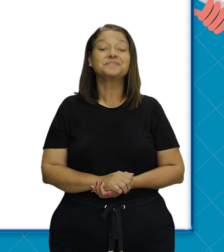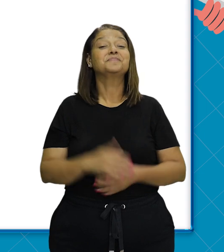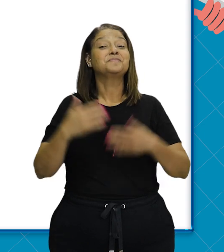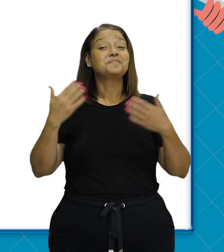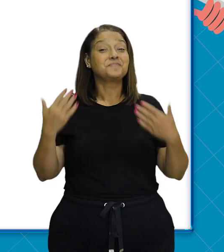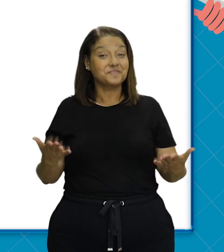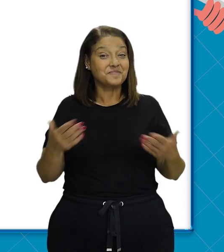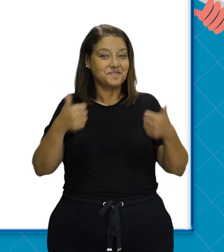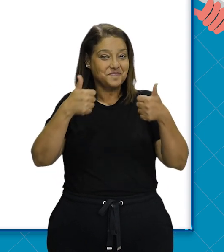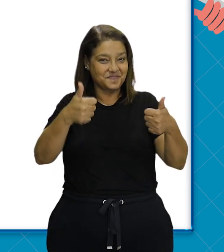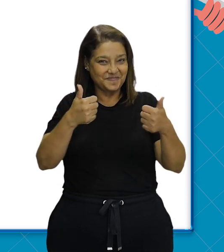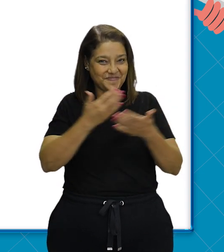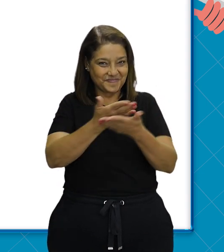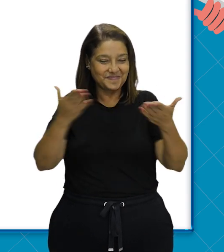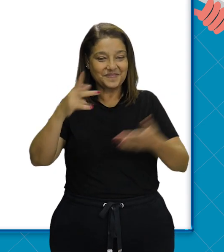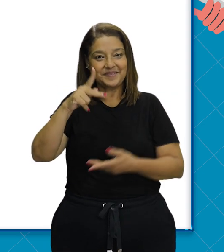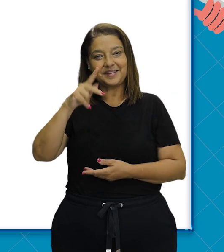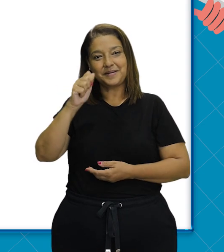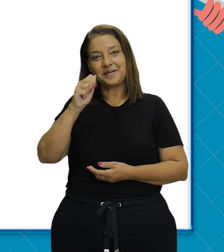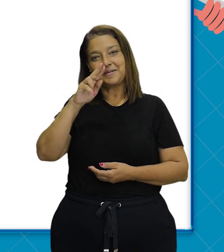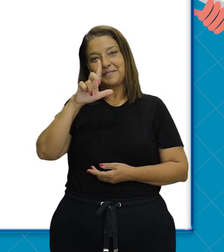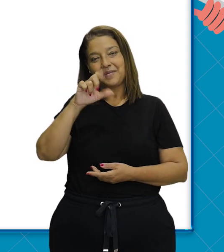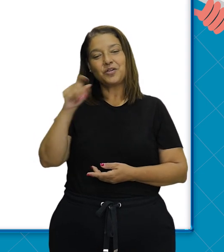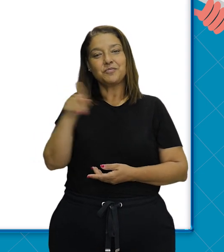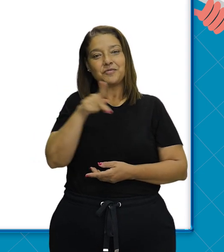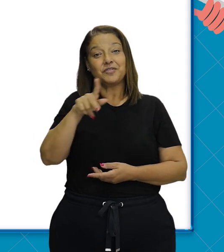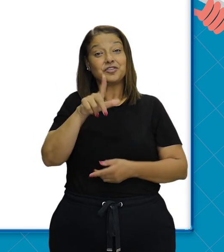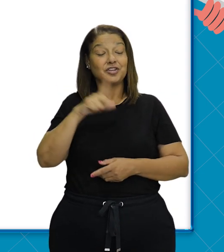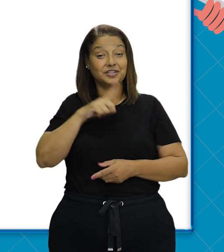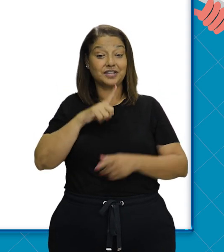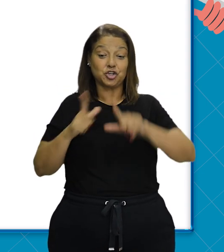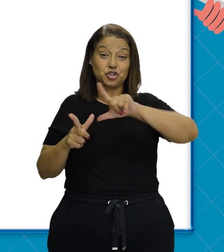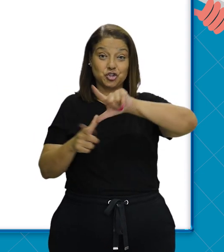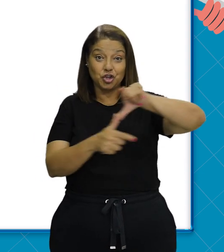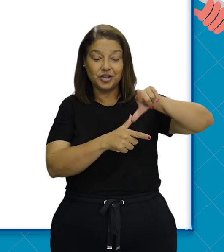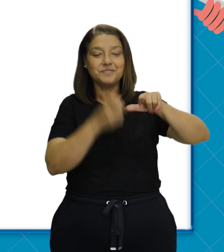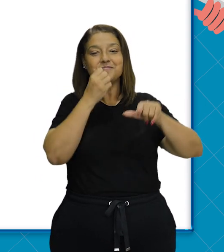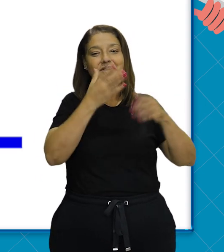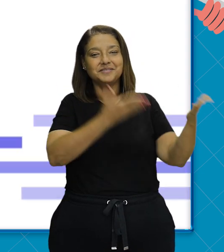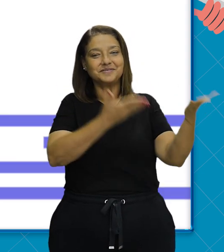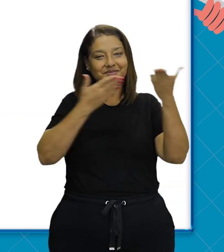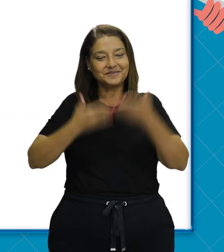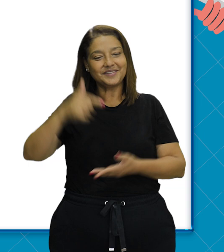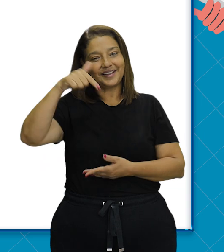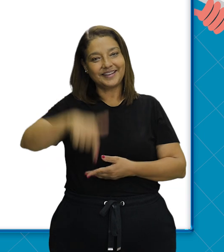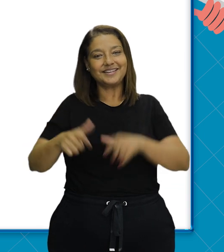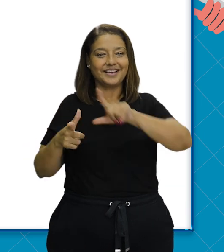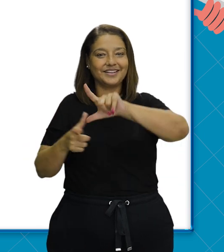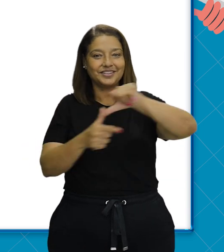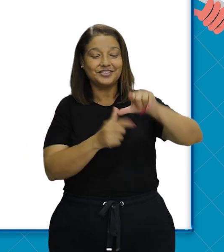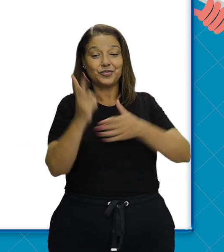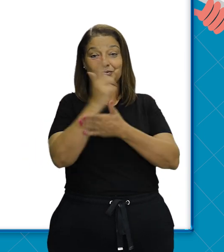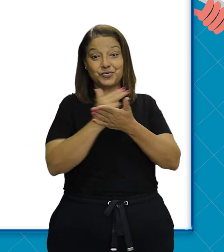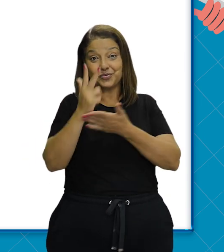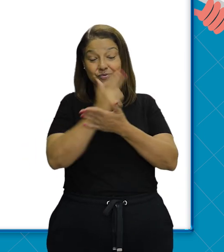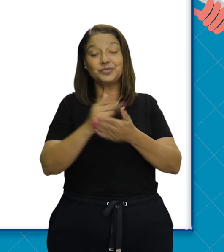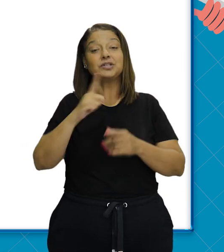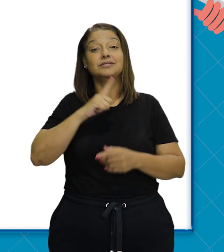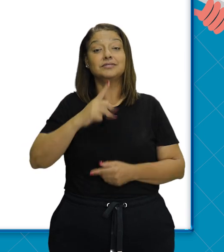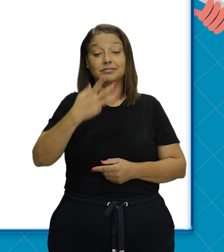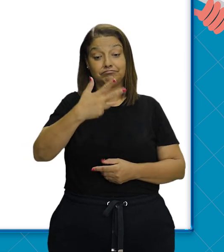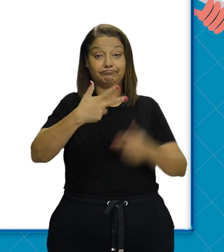E aí pessoal, tudo certo? Eu sou o Paulo, professor de Geografia e sejam todos muito bem-vindos aqui à Geo Ilustrada. Então bora lá, os